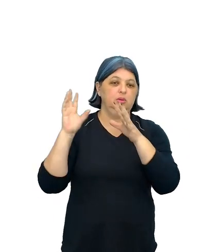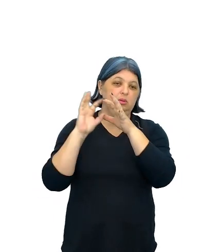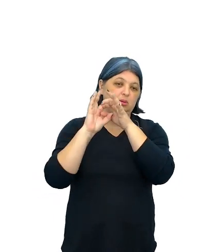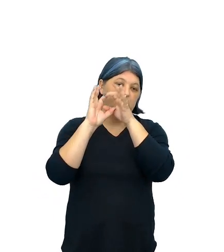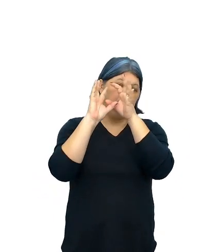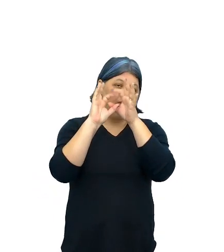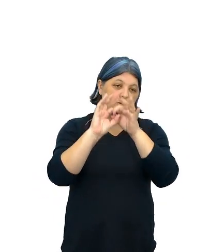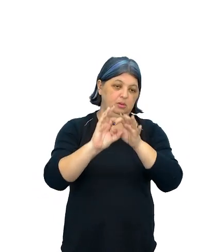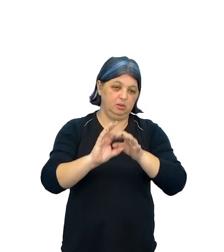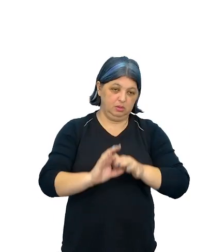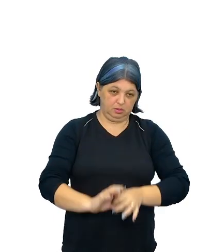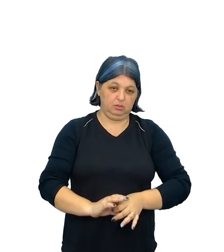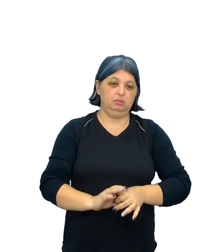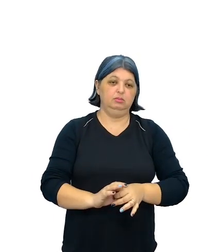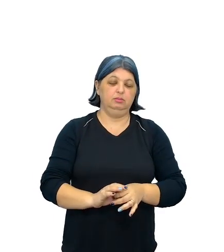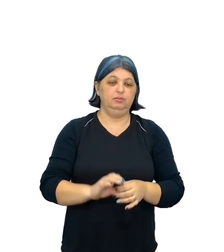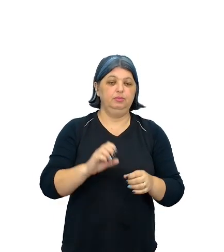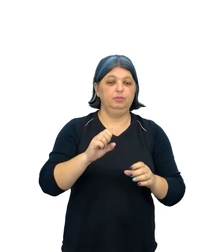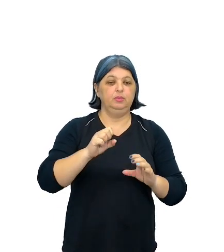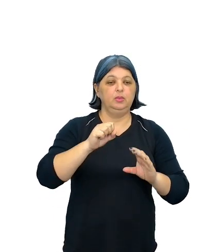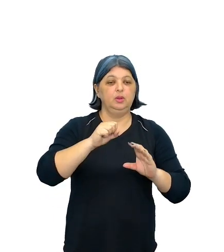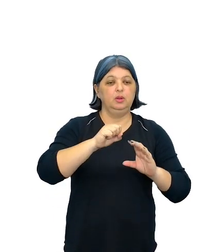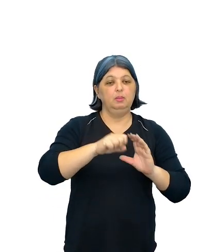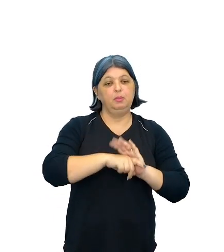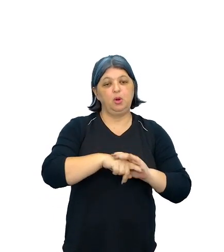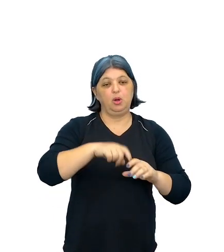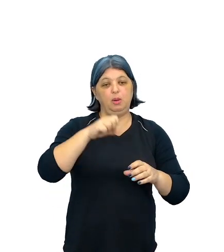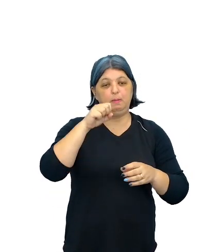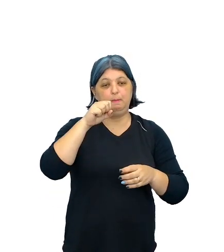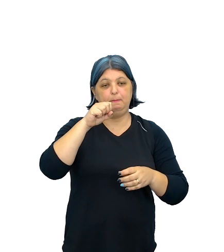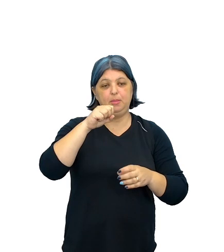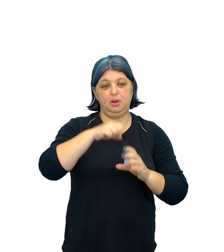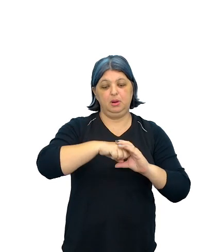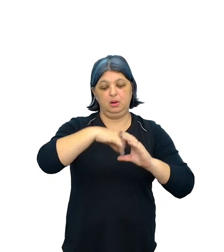né? A caracterização de cenários, dos